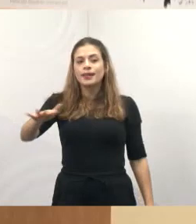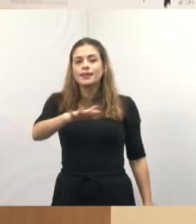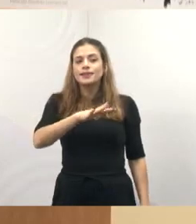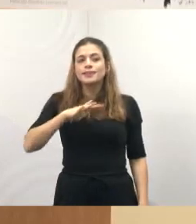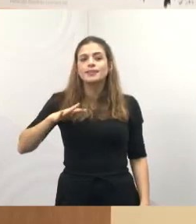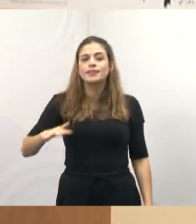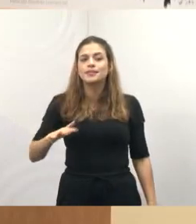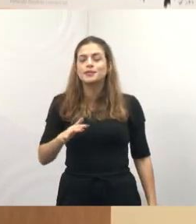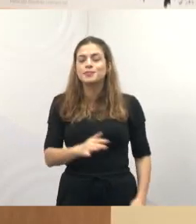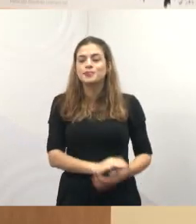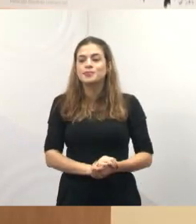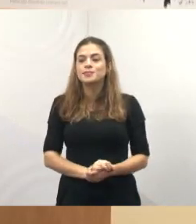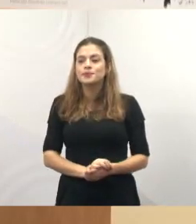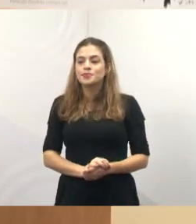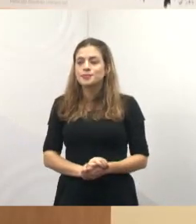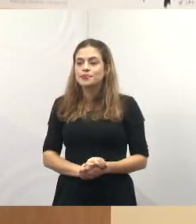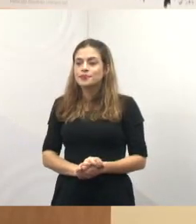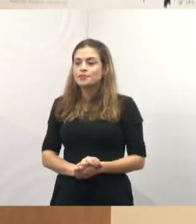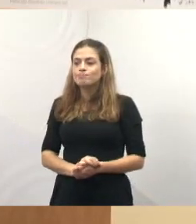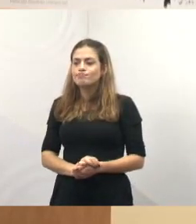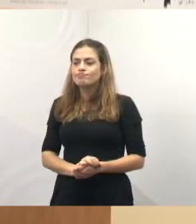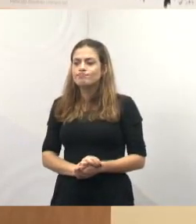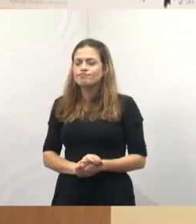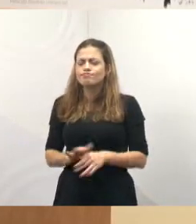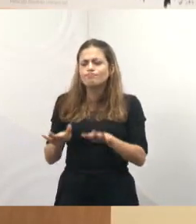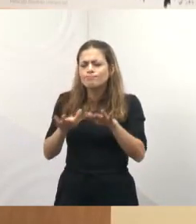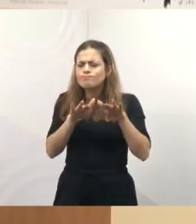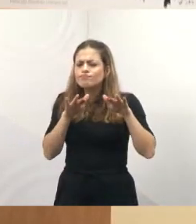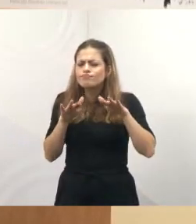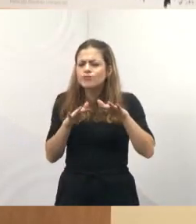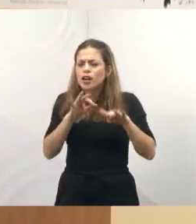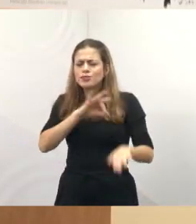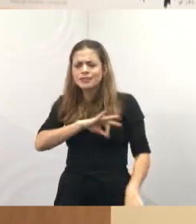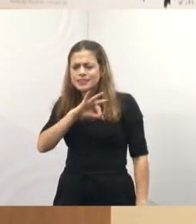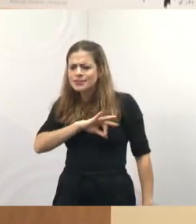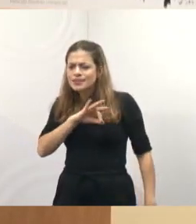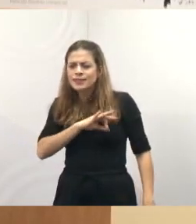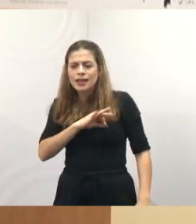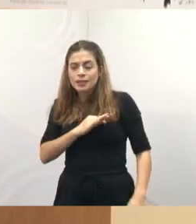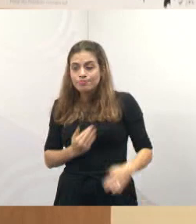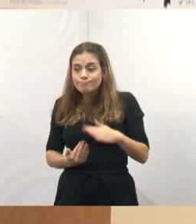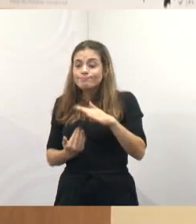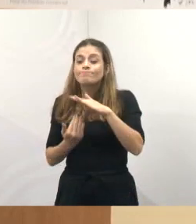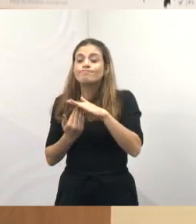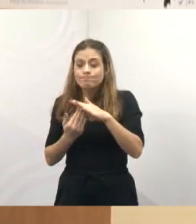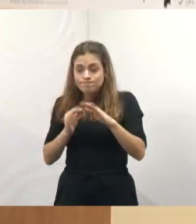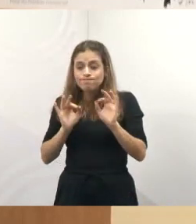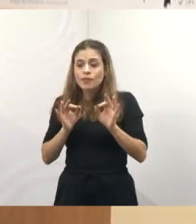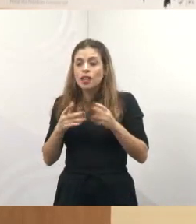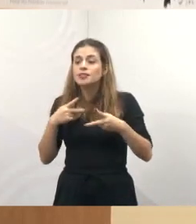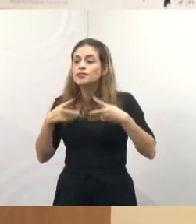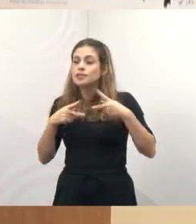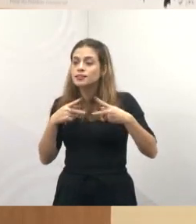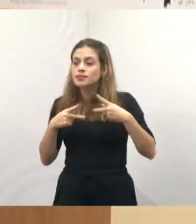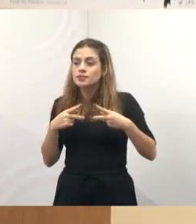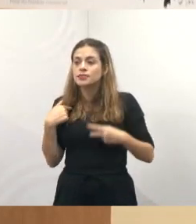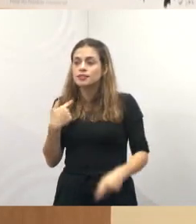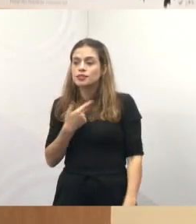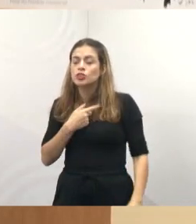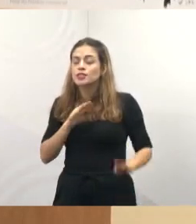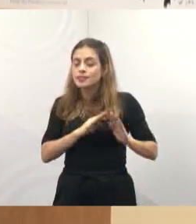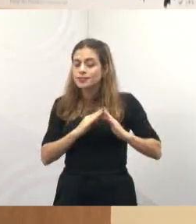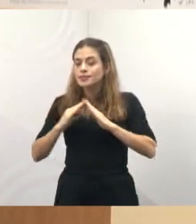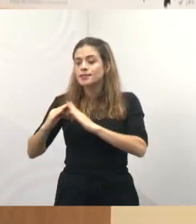Equiparamos imediatamente todos os tetos e trouxemos os salários para bem próximo da realidade de São José dos Campos, que é a nossa